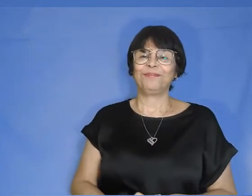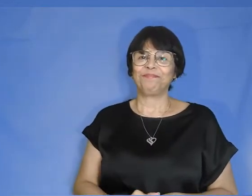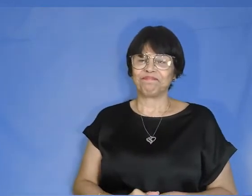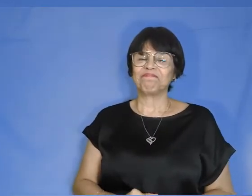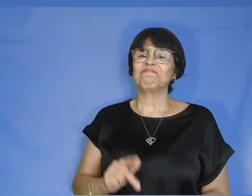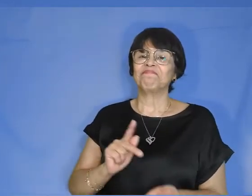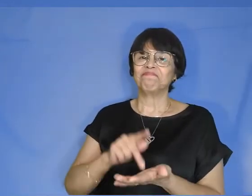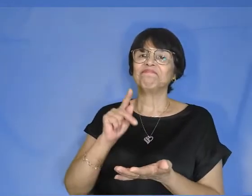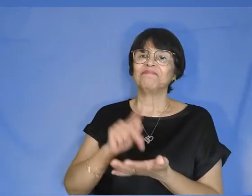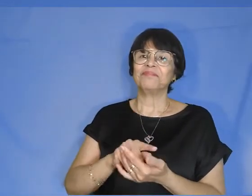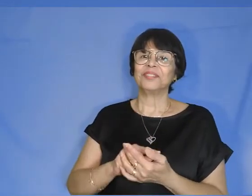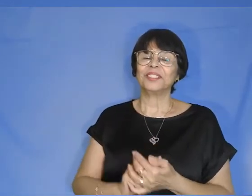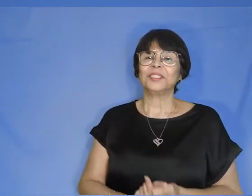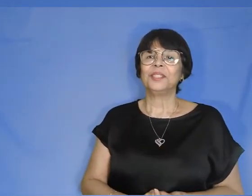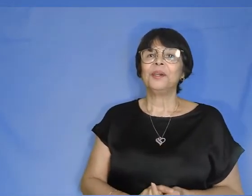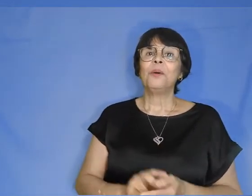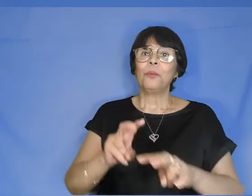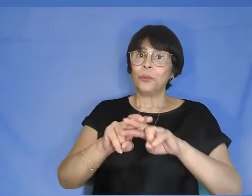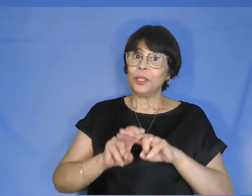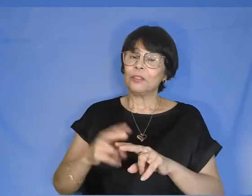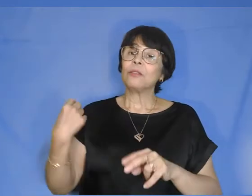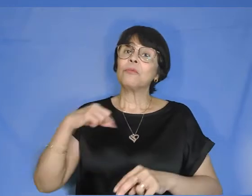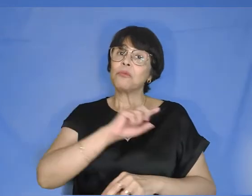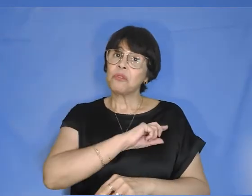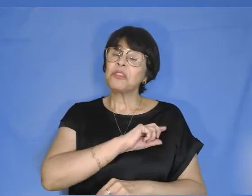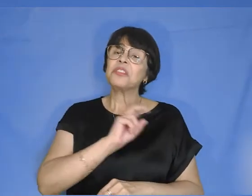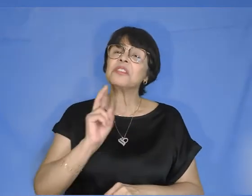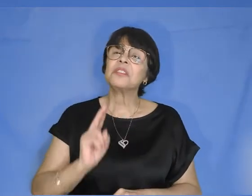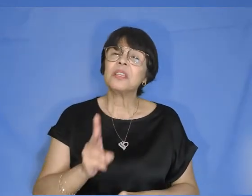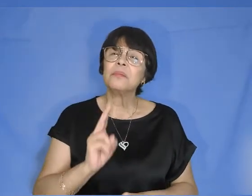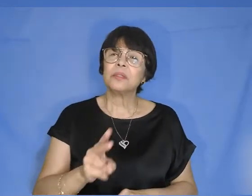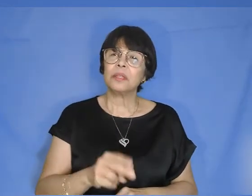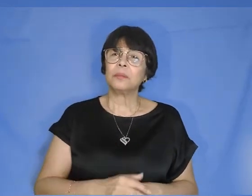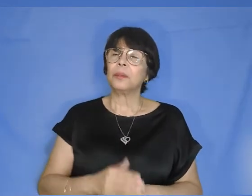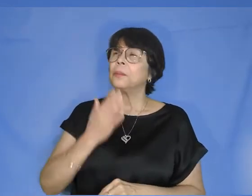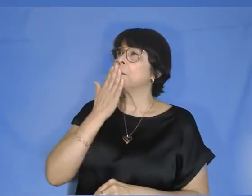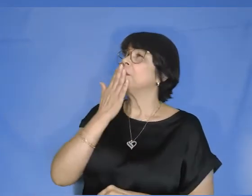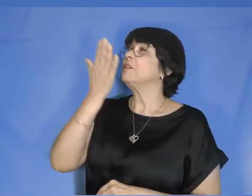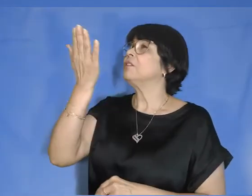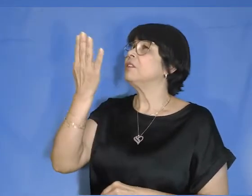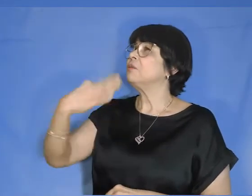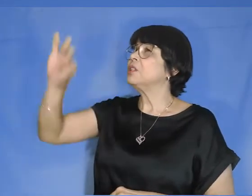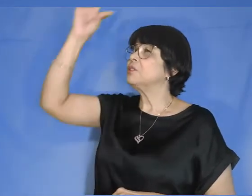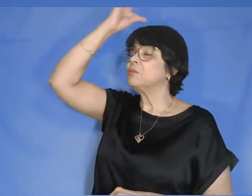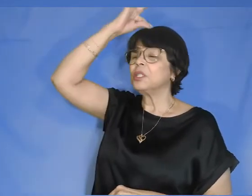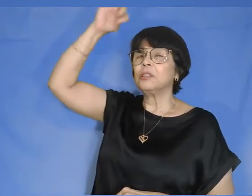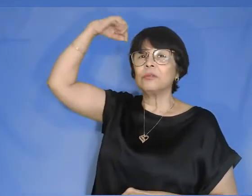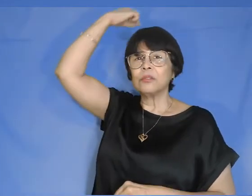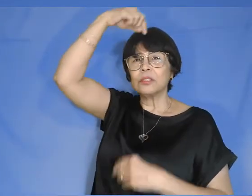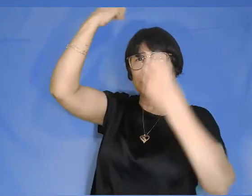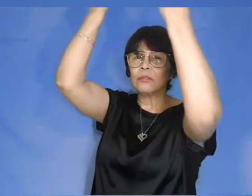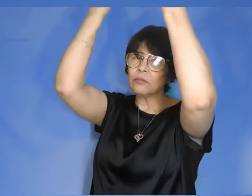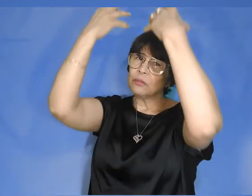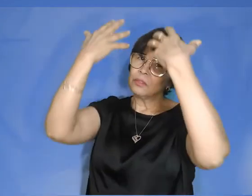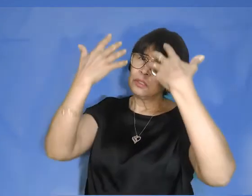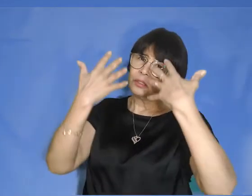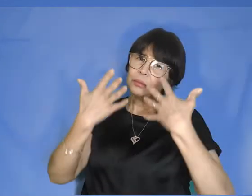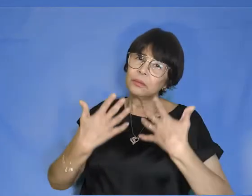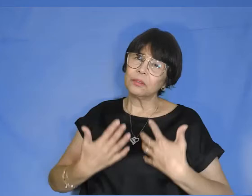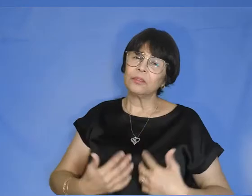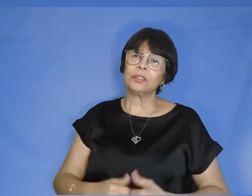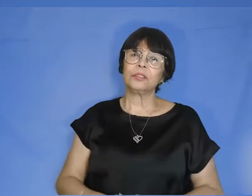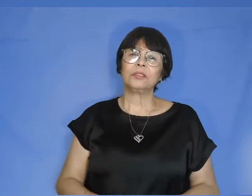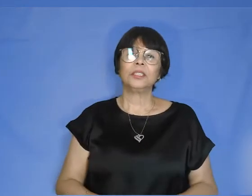possa falar no seu dia a dia, no seu lugar comum, na conversa diária. Nós podemos falar salmos,